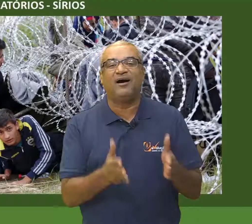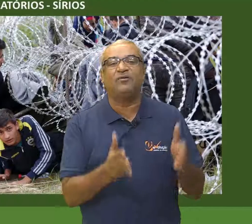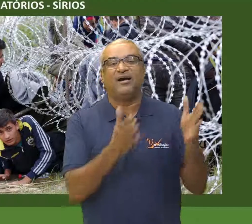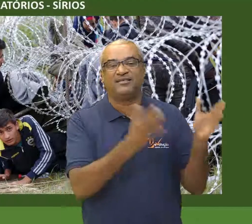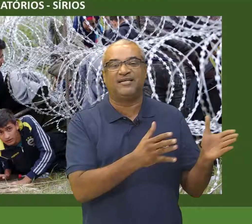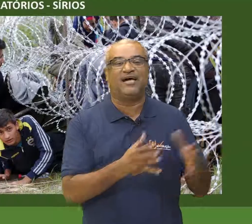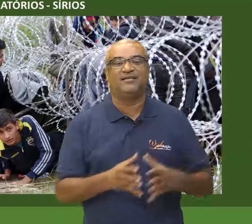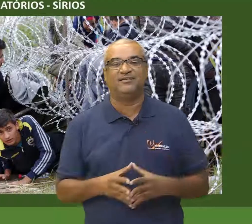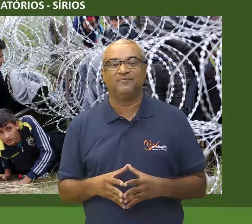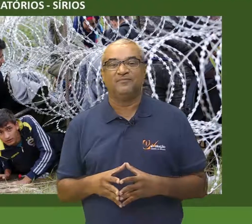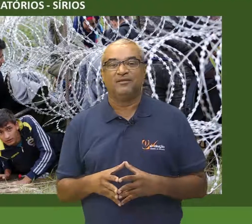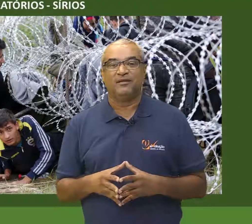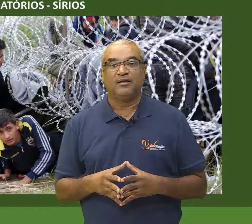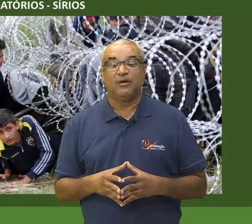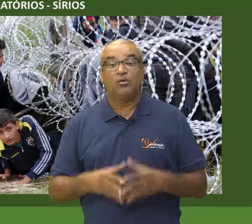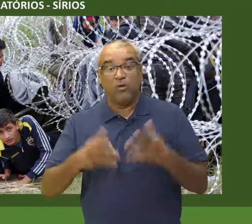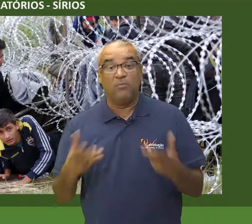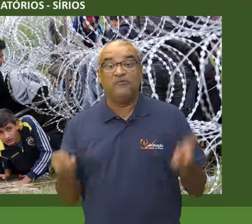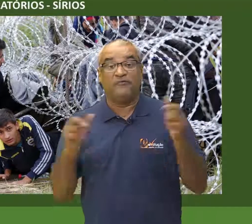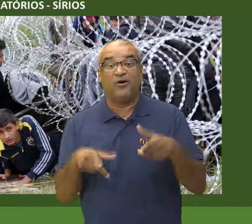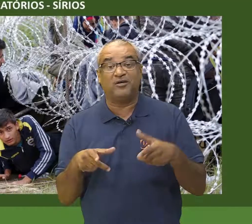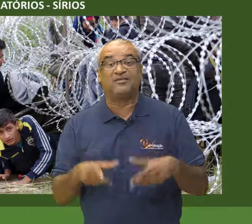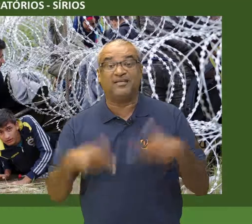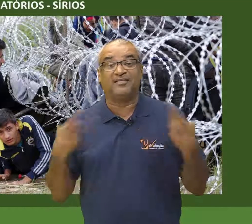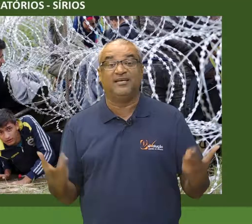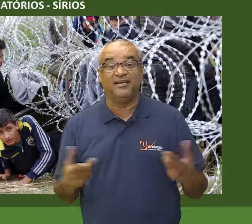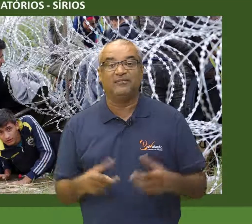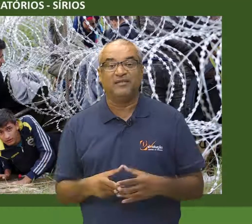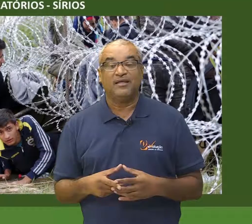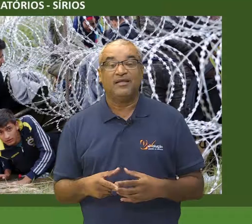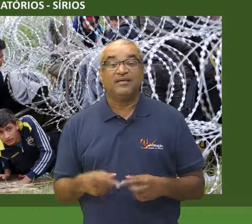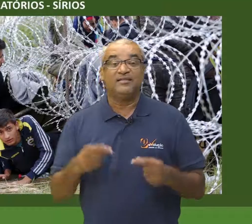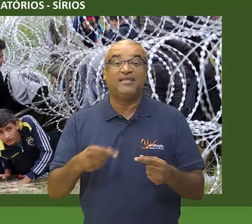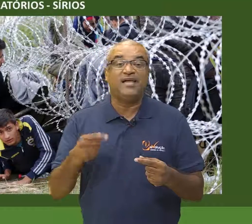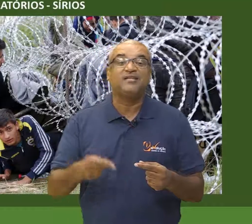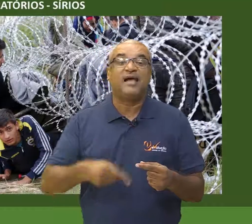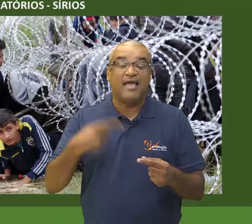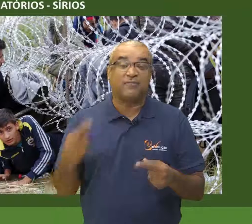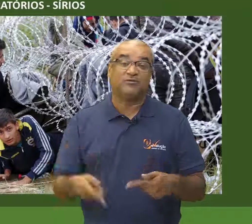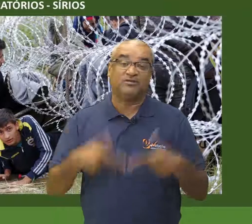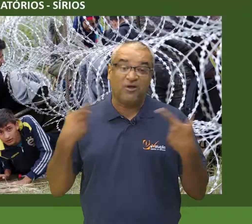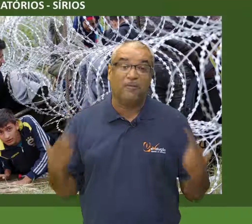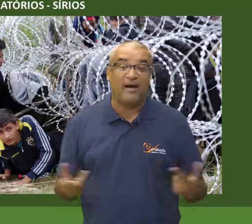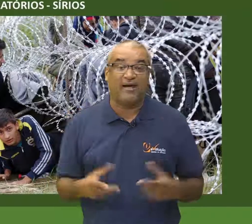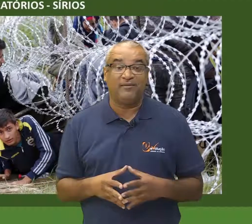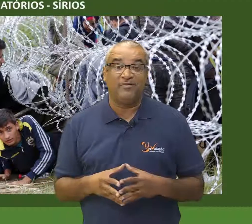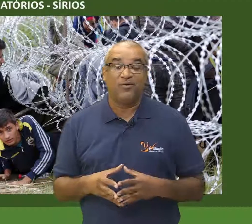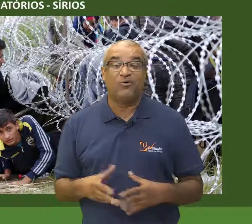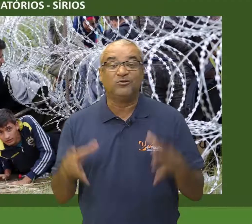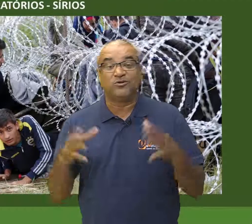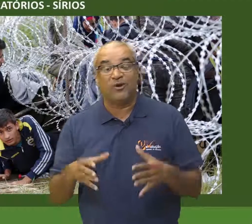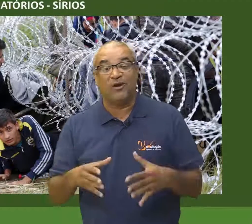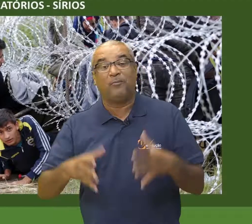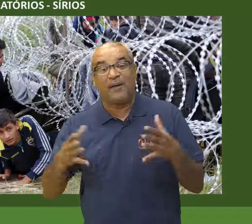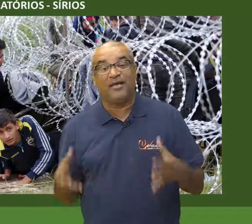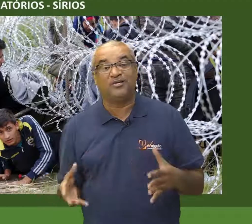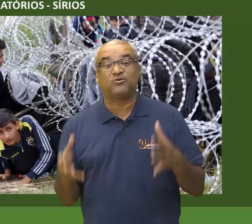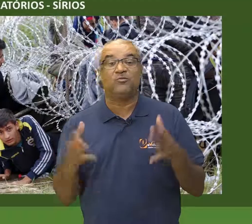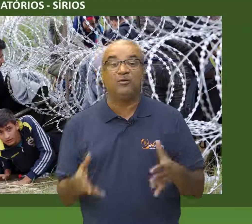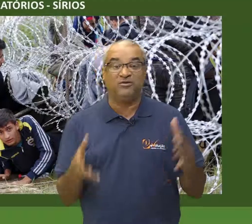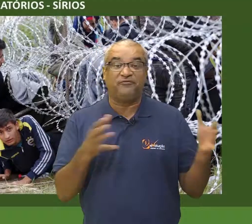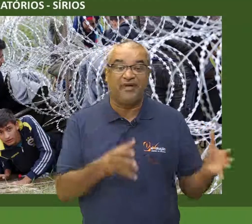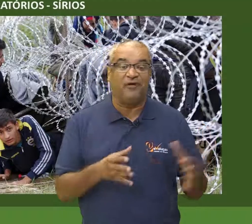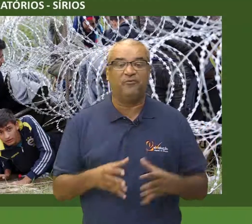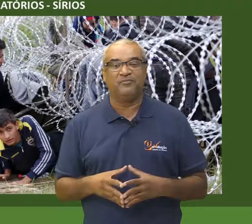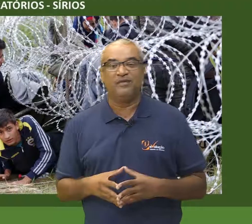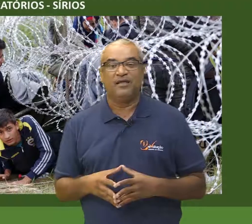Bashar al-Assad, um homem forte da Síria, que desde a época do seu pai controla o país com